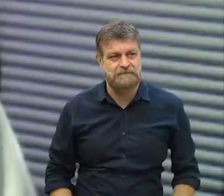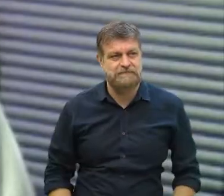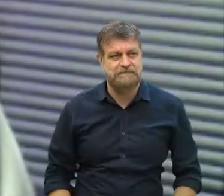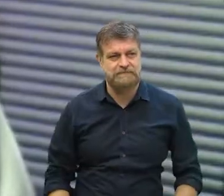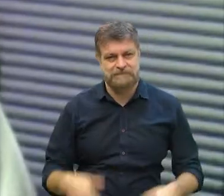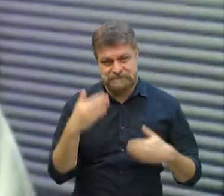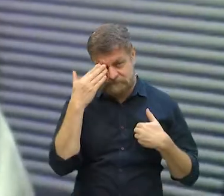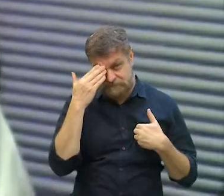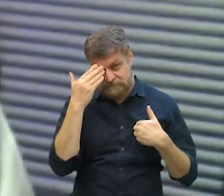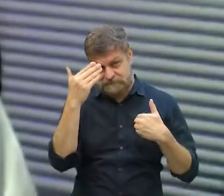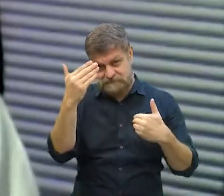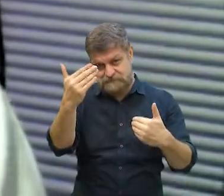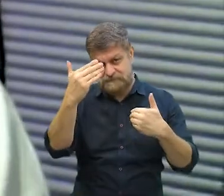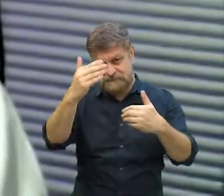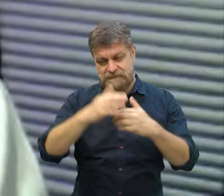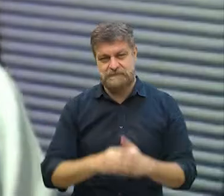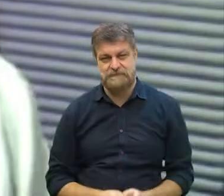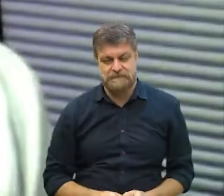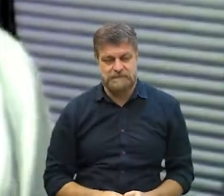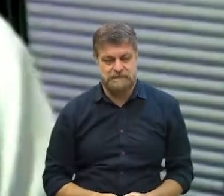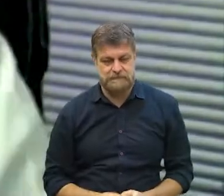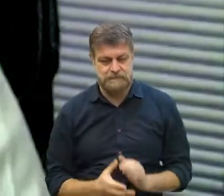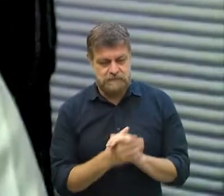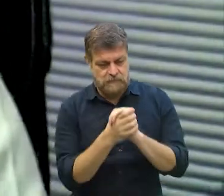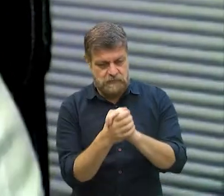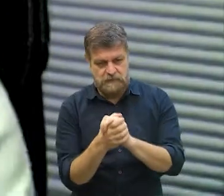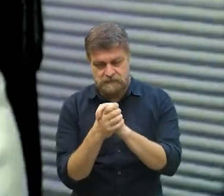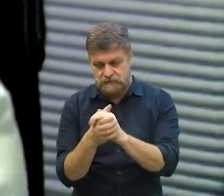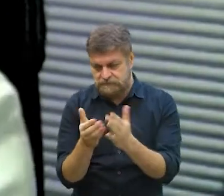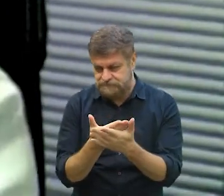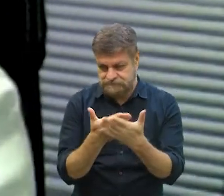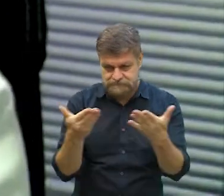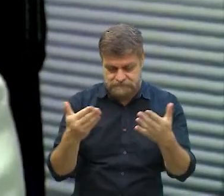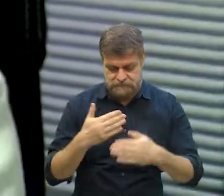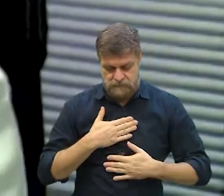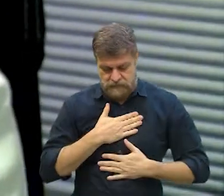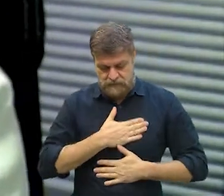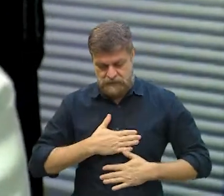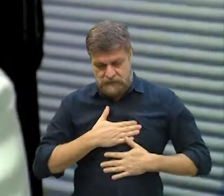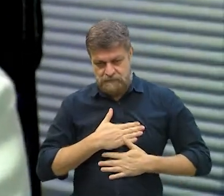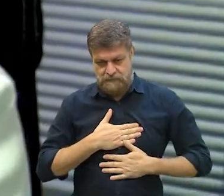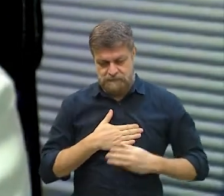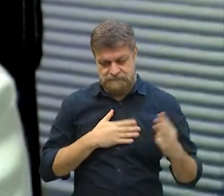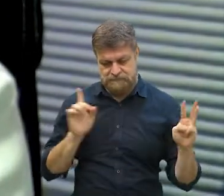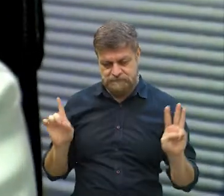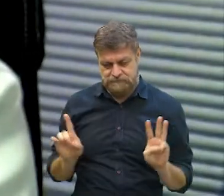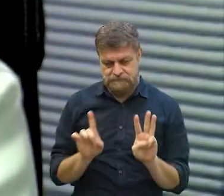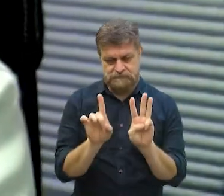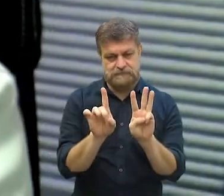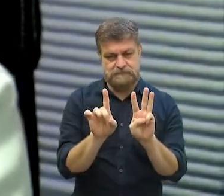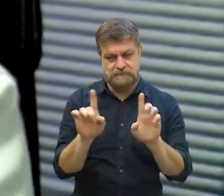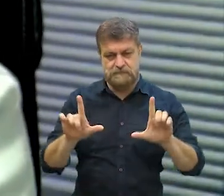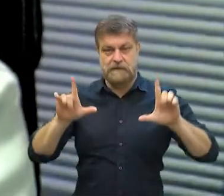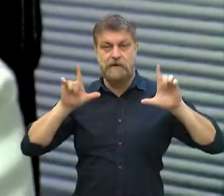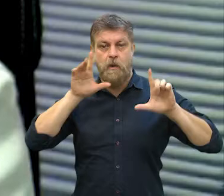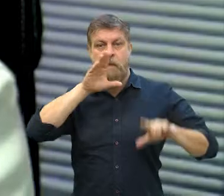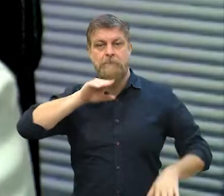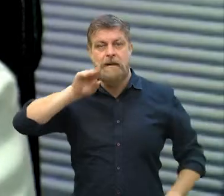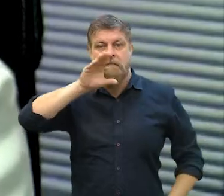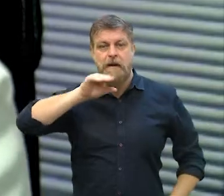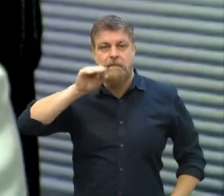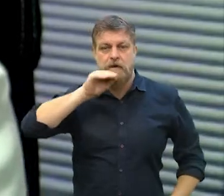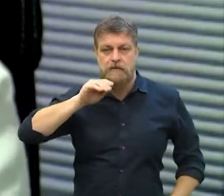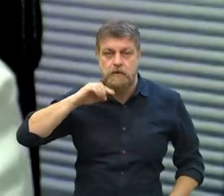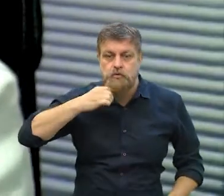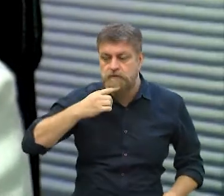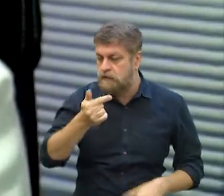Muito obrigado, Gabriel, Paulo, Marcelo da Farmácia. Para mim é um prazer estar aqui com vocês hoje conversando sobre esse assunto, que